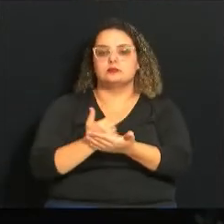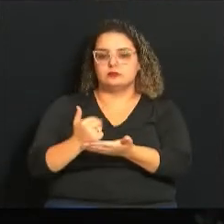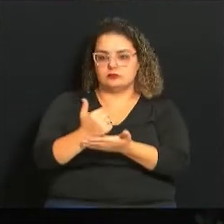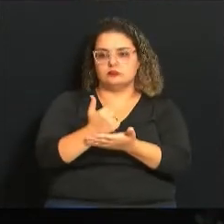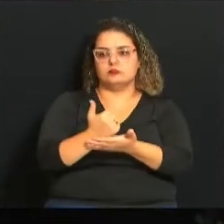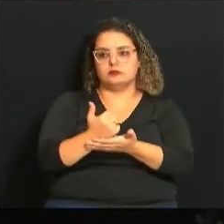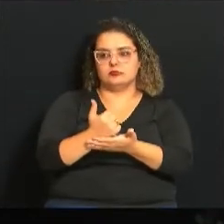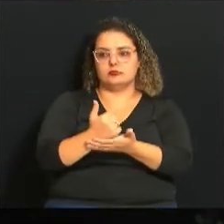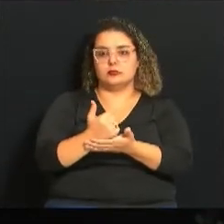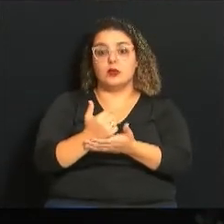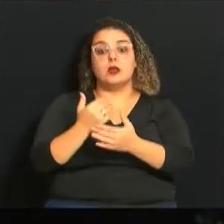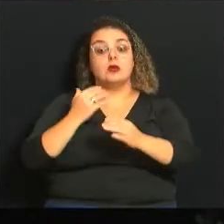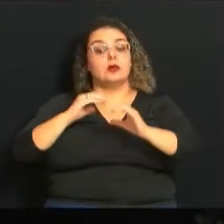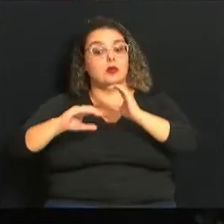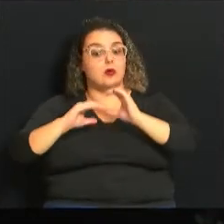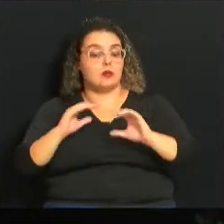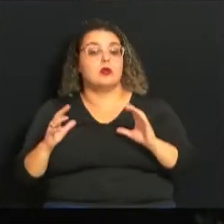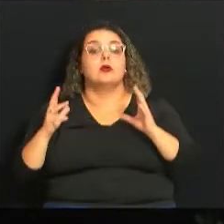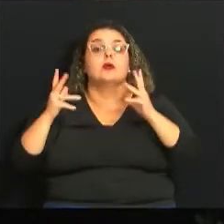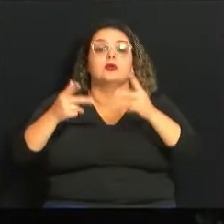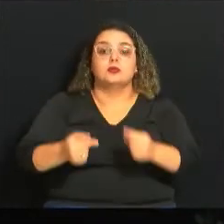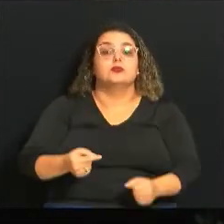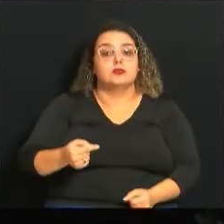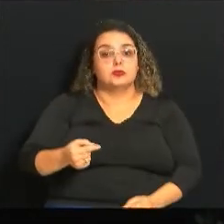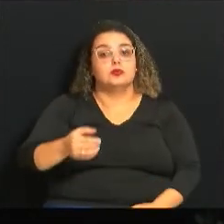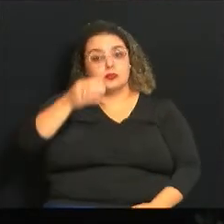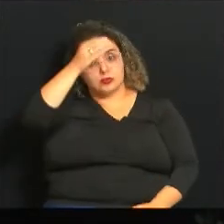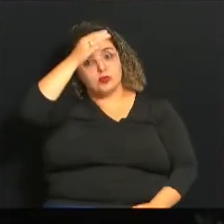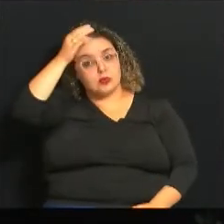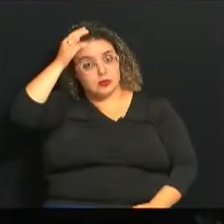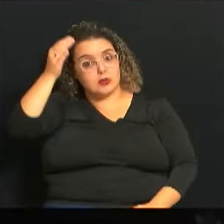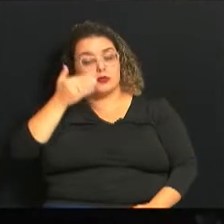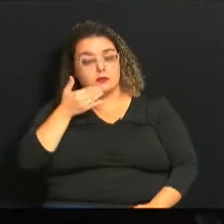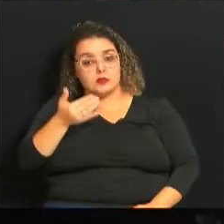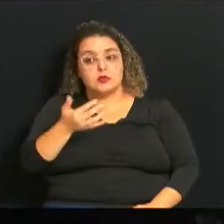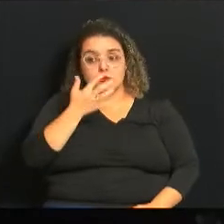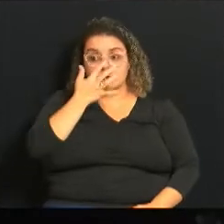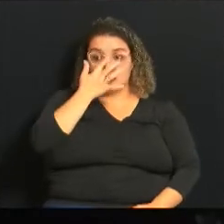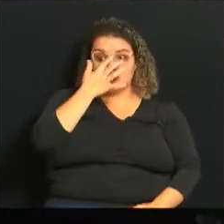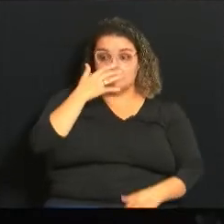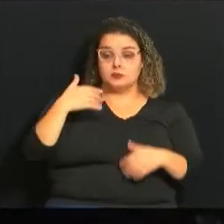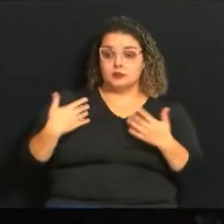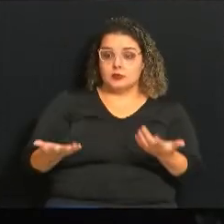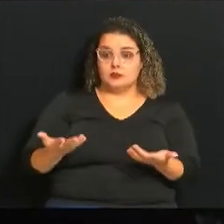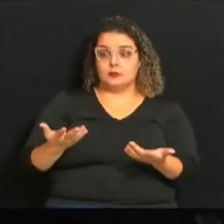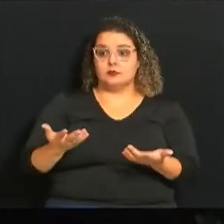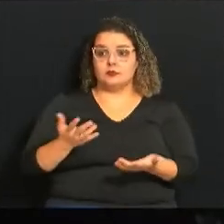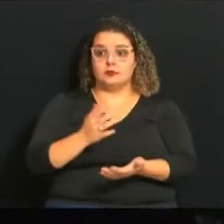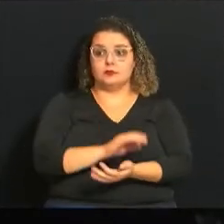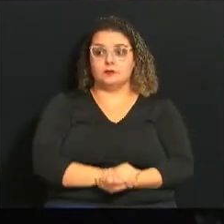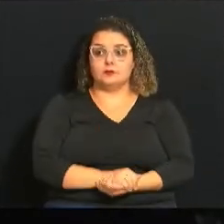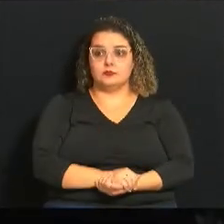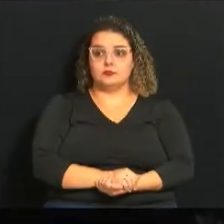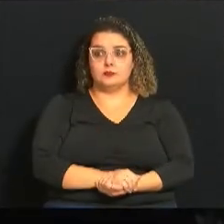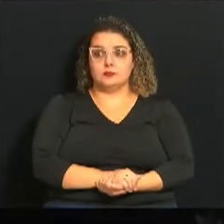que comunique aquilo que o cliente pediu. Então, para isso a gente faz uso de ferramentas digitais,